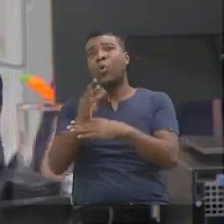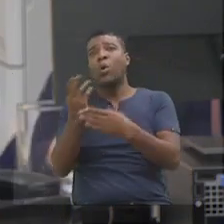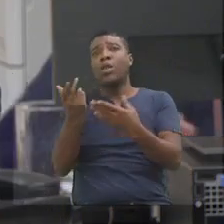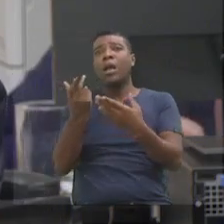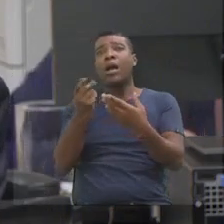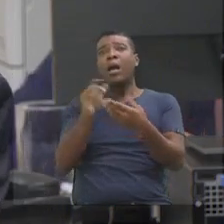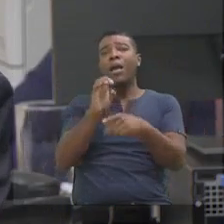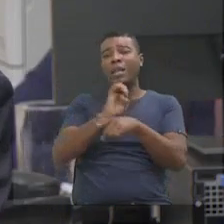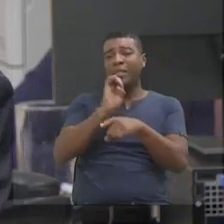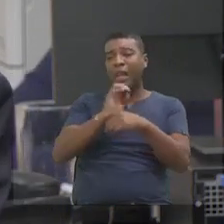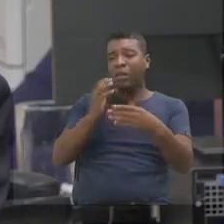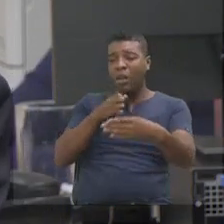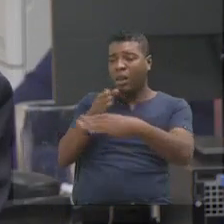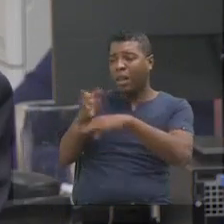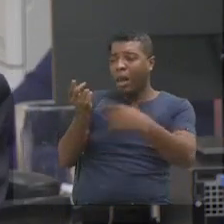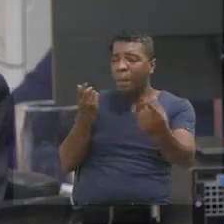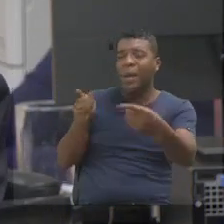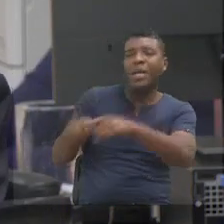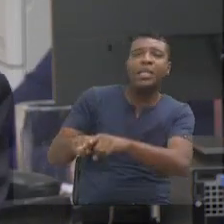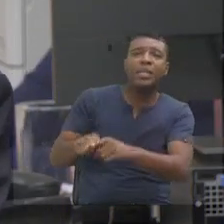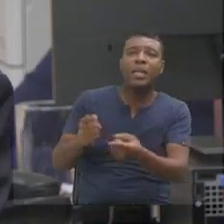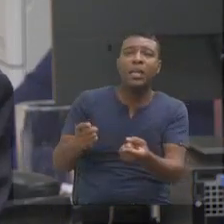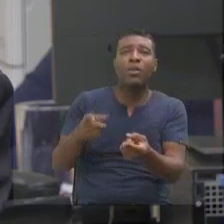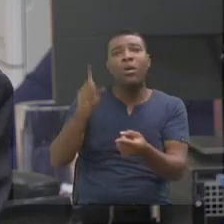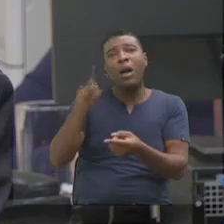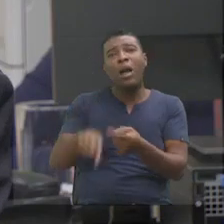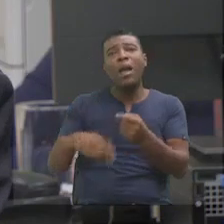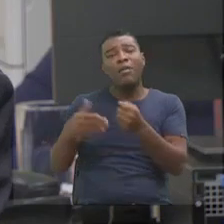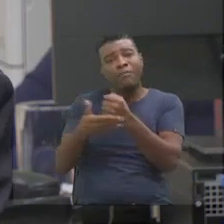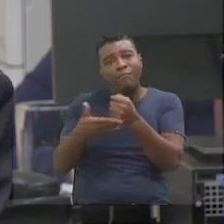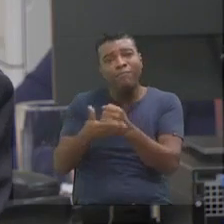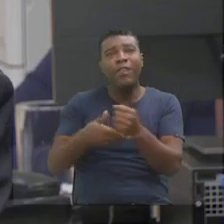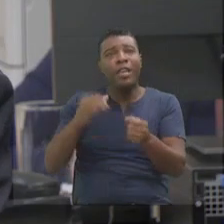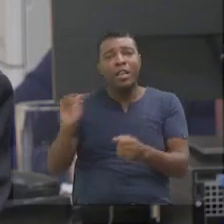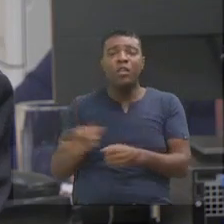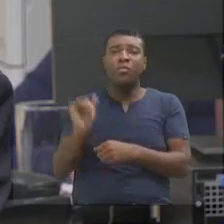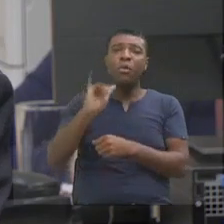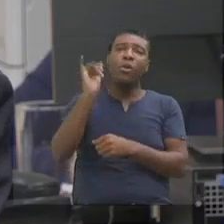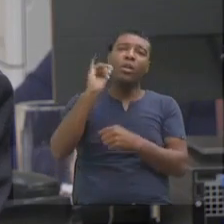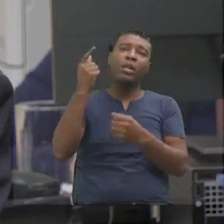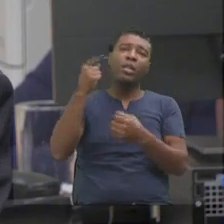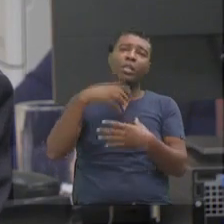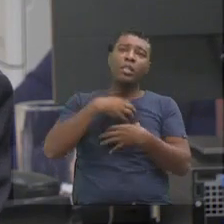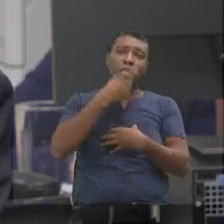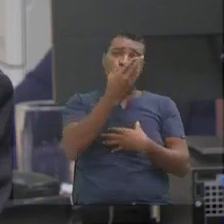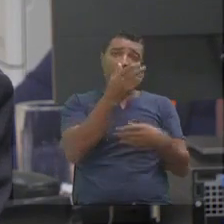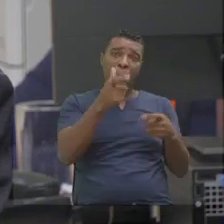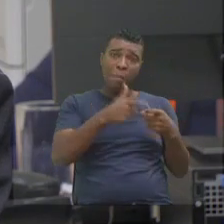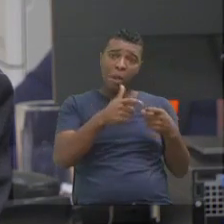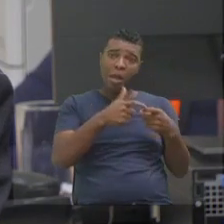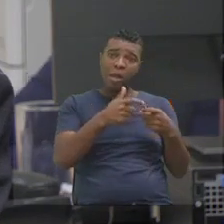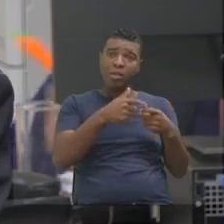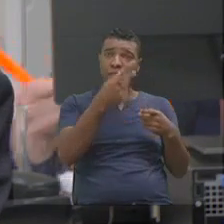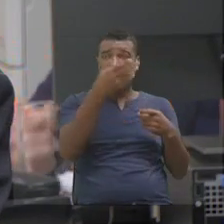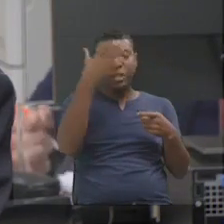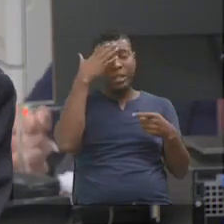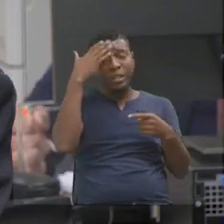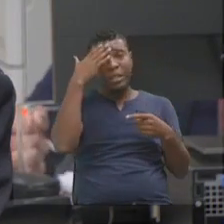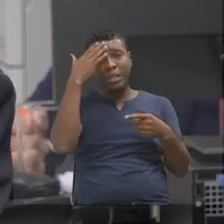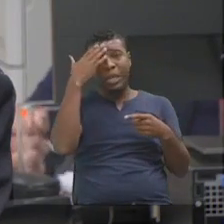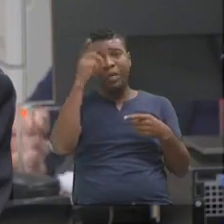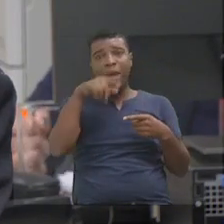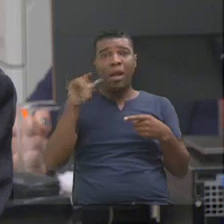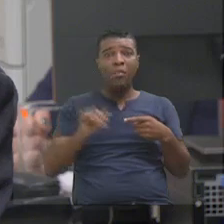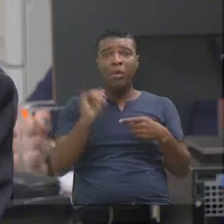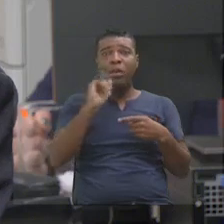é de fundamental importância na posição de médico fazer excelência sabe é a importância da